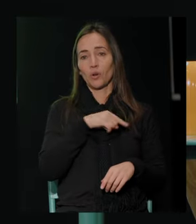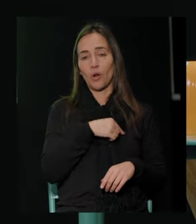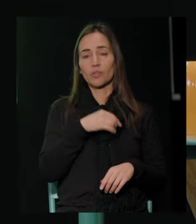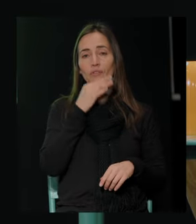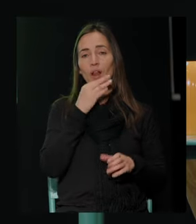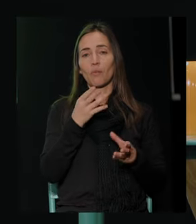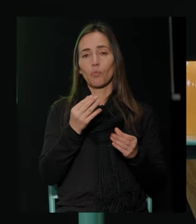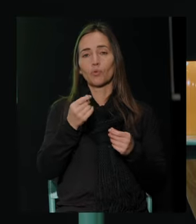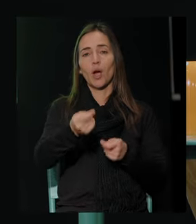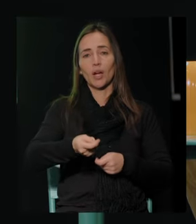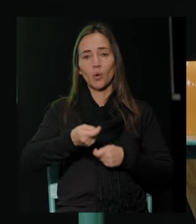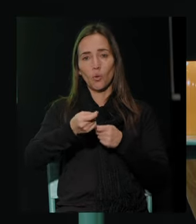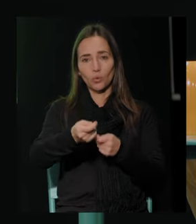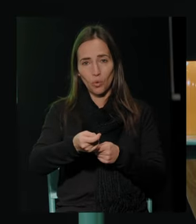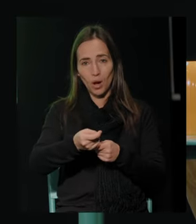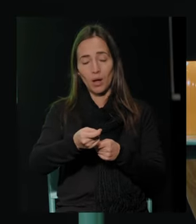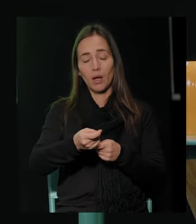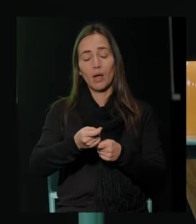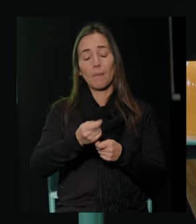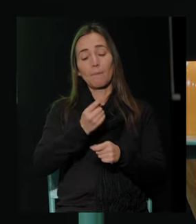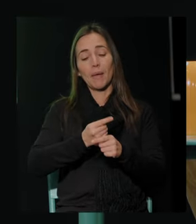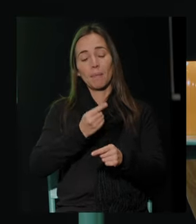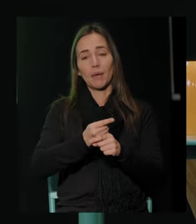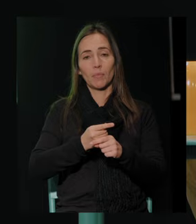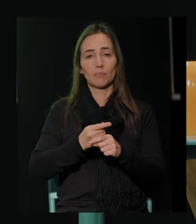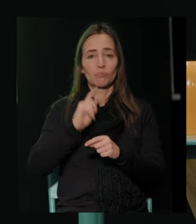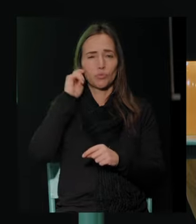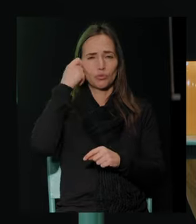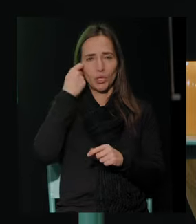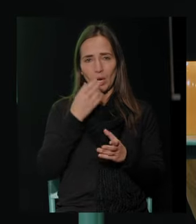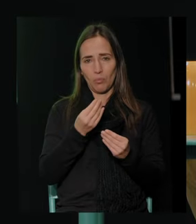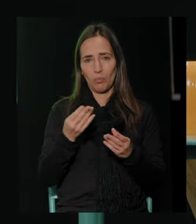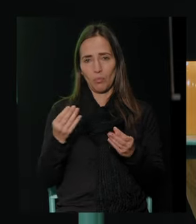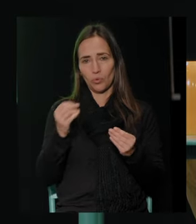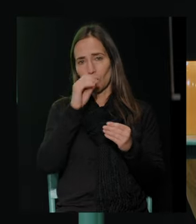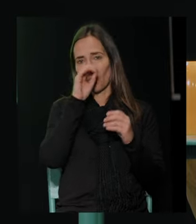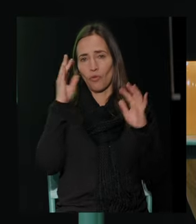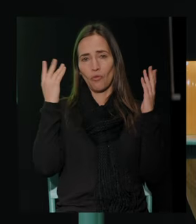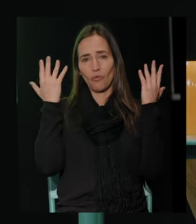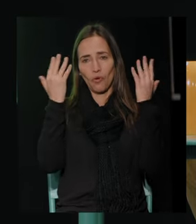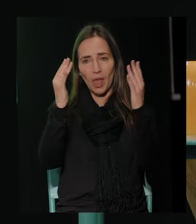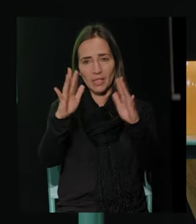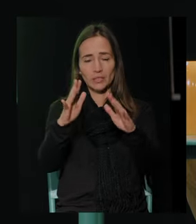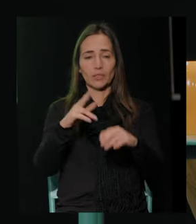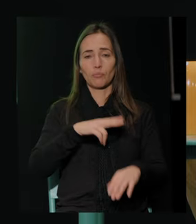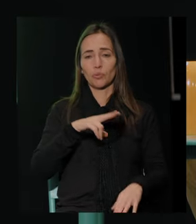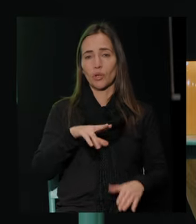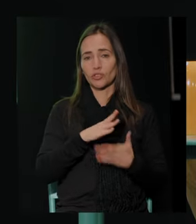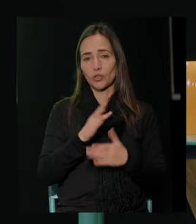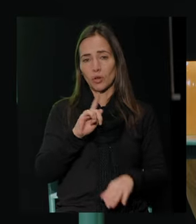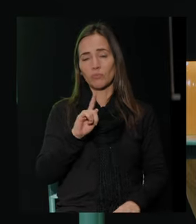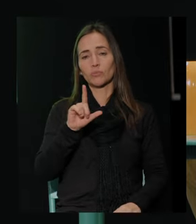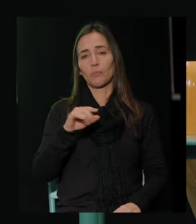falar muito da agricultura em monocultura, que é algo que afeta extremamente as florestas, não só em Portugal, mas no mundo